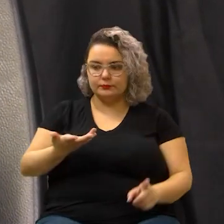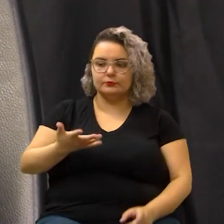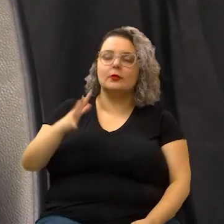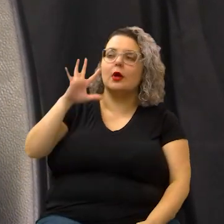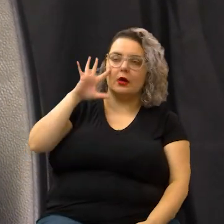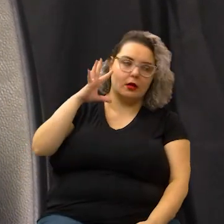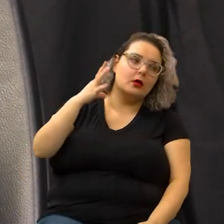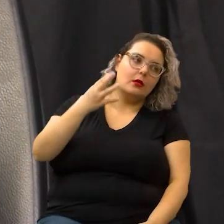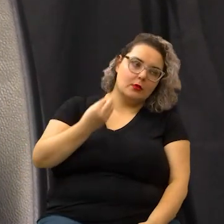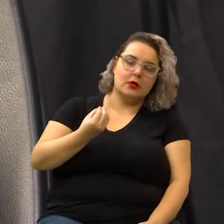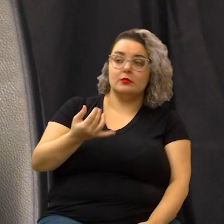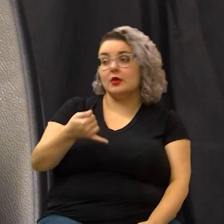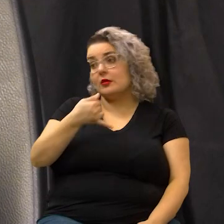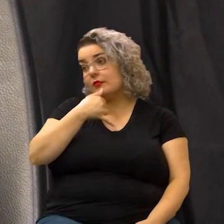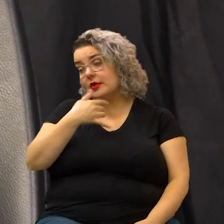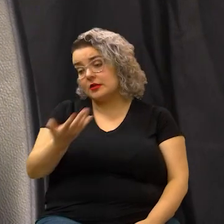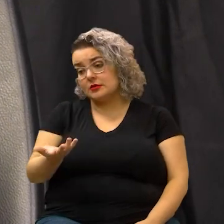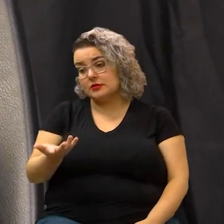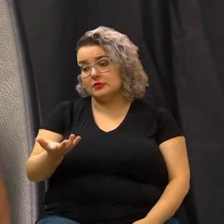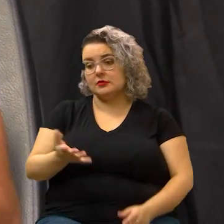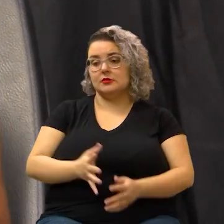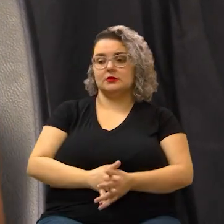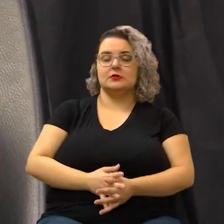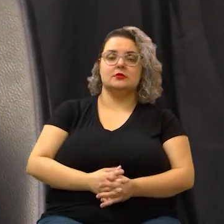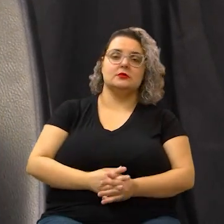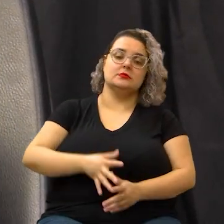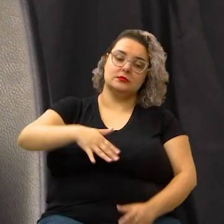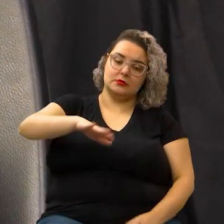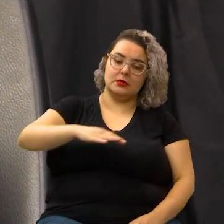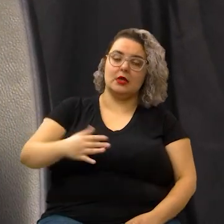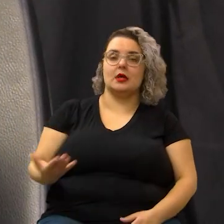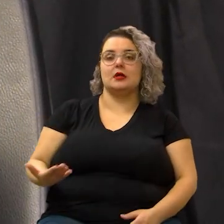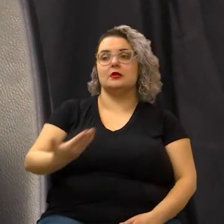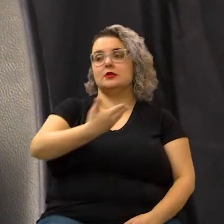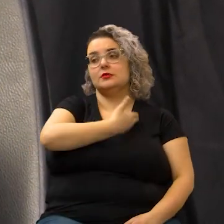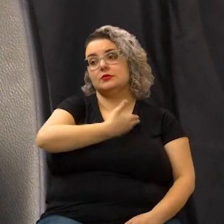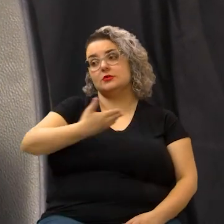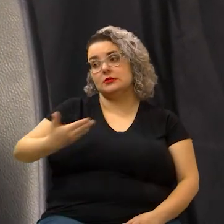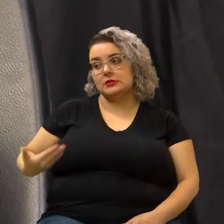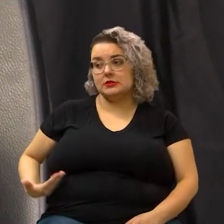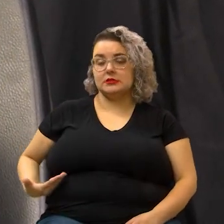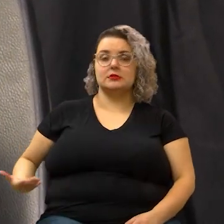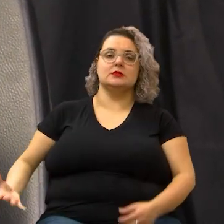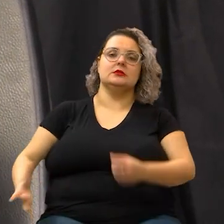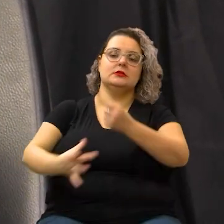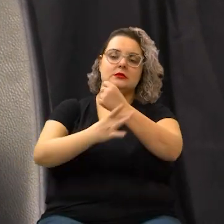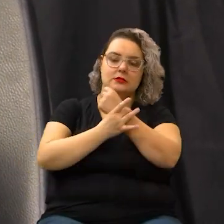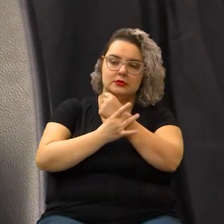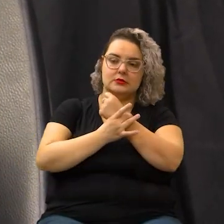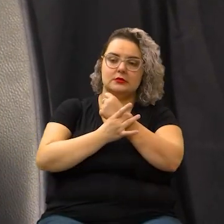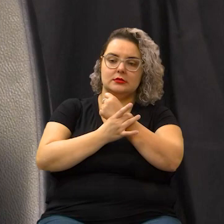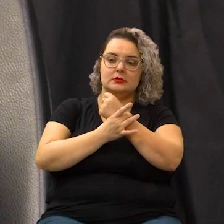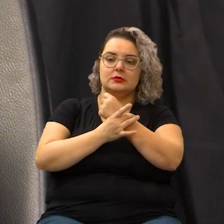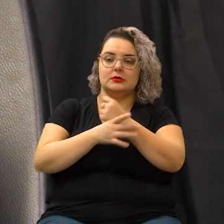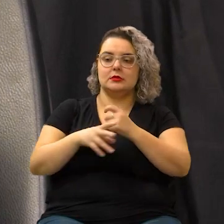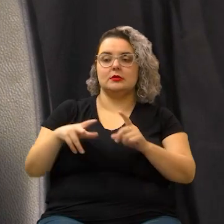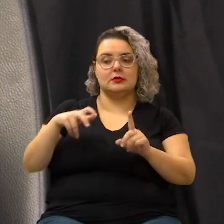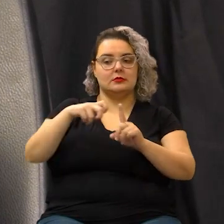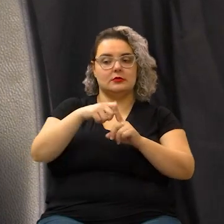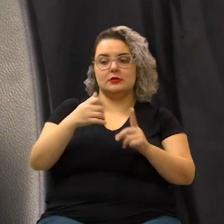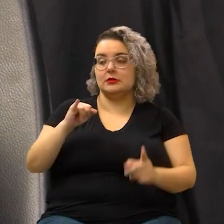assalto. Compreendo. Então aí, infelizmente, ele era da área de segurança pública, né? E aí eu perdi meu pai